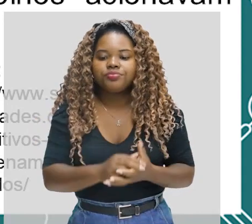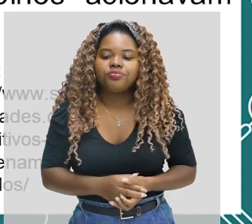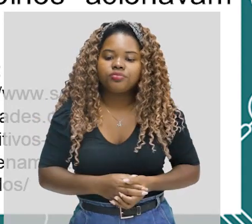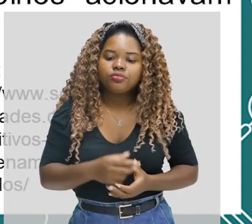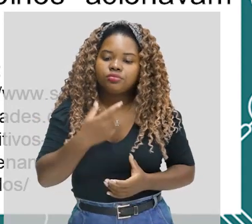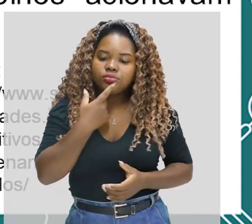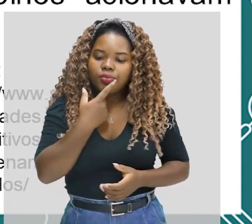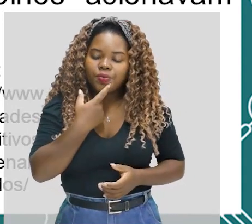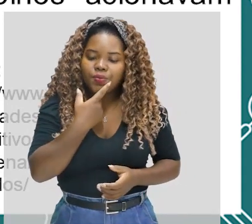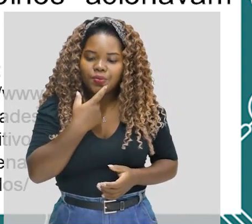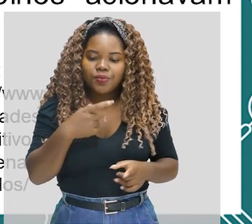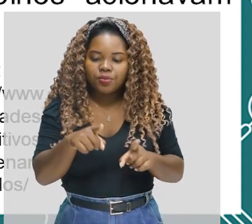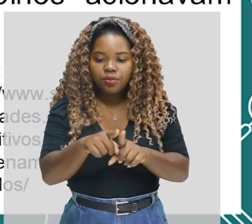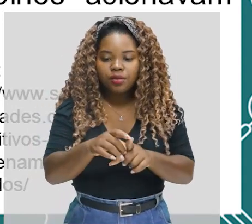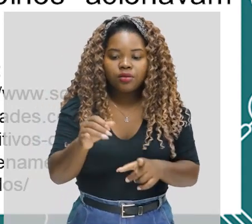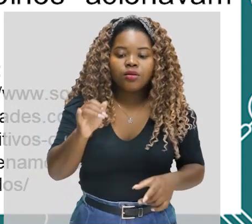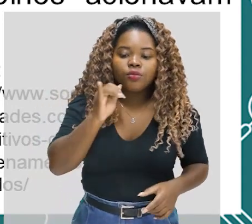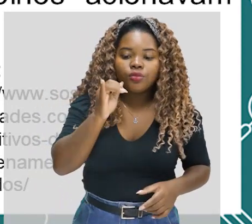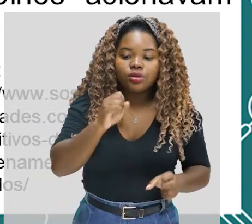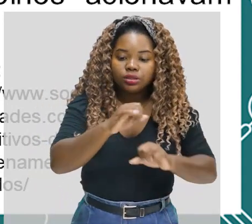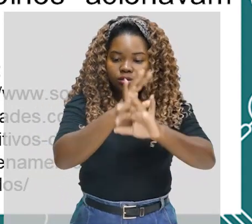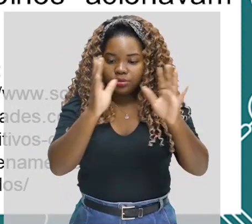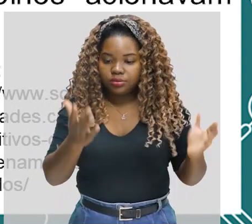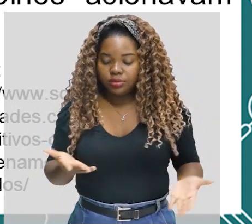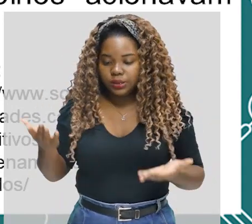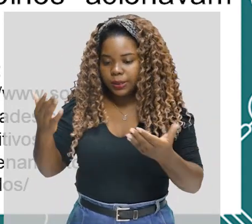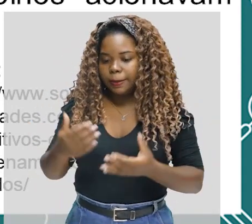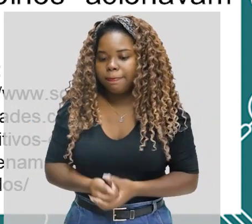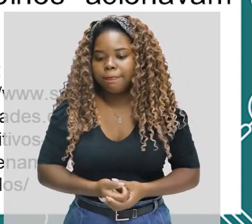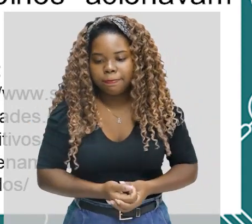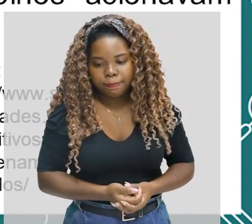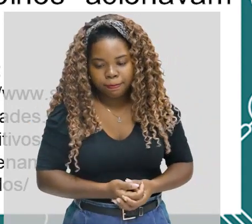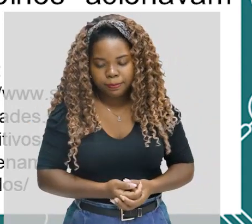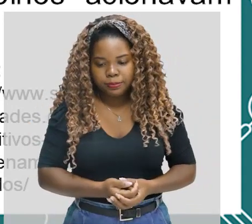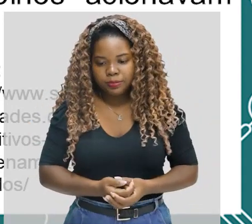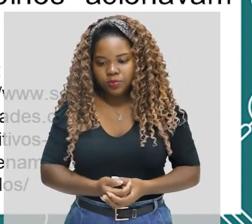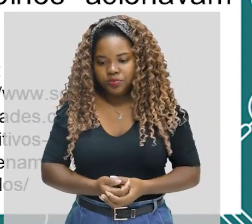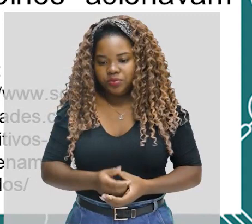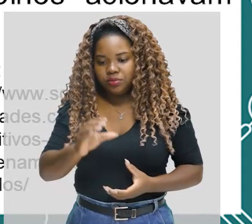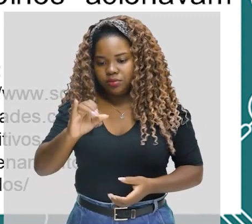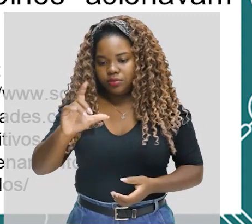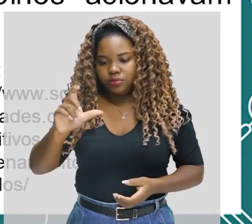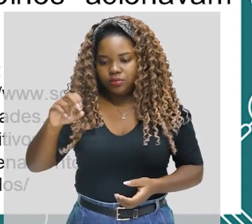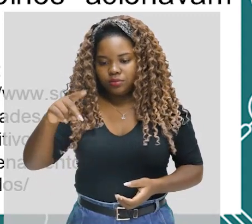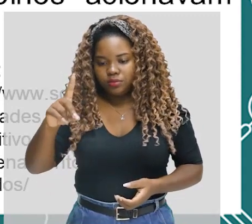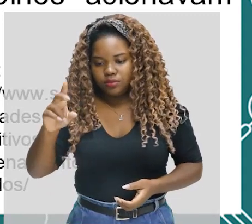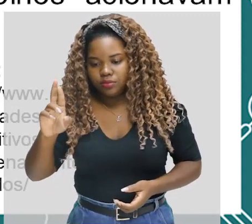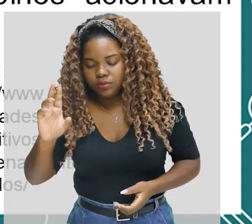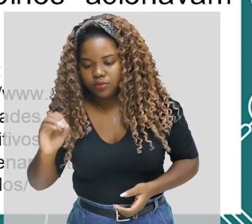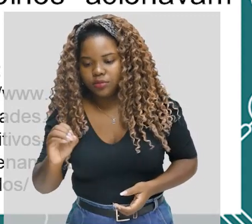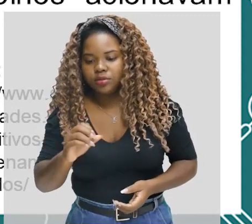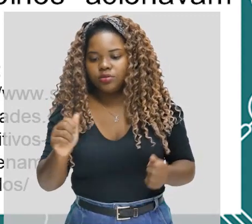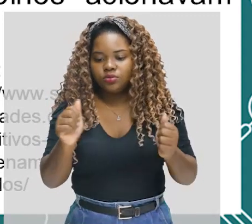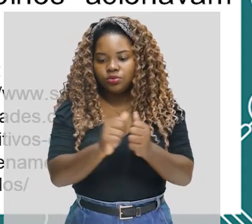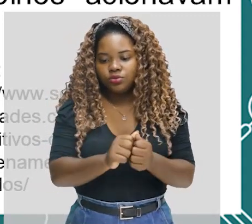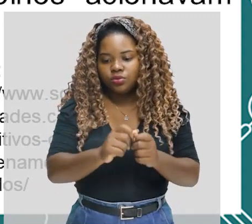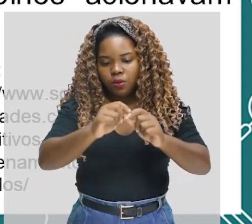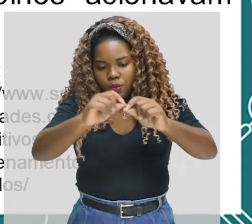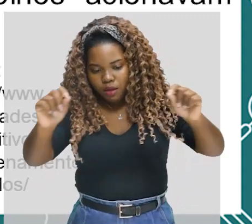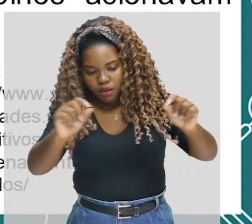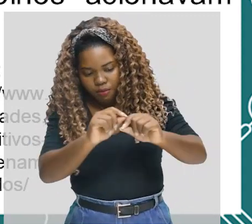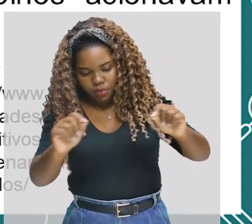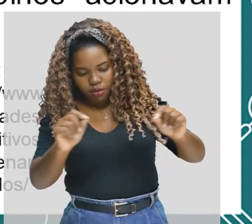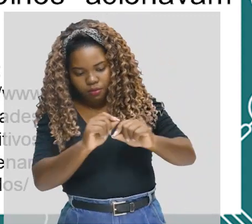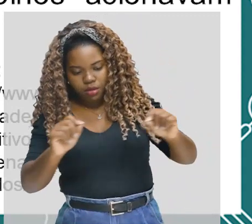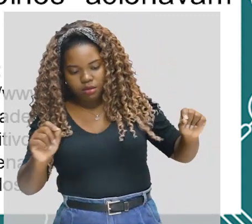Então aqui nós temos um exemplo clássico. Aqui nós temos as palhetas e nós temos o cilindro com os pinos, tá